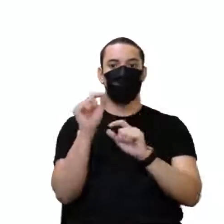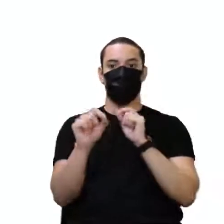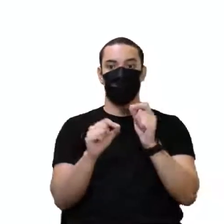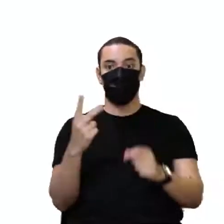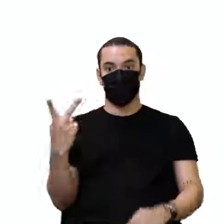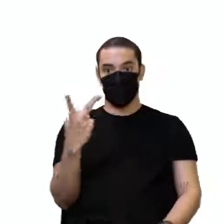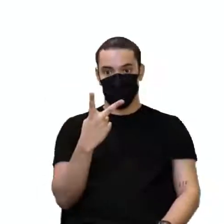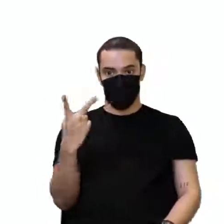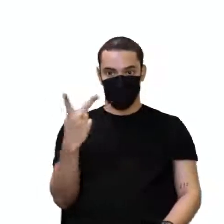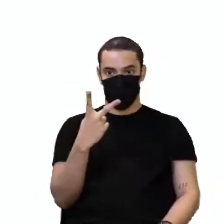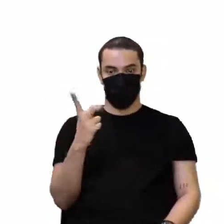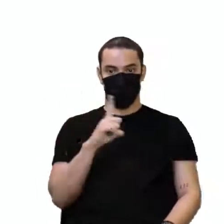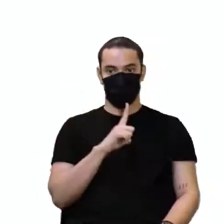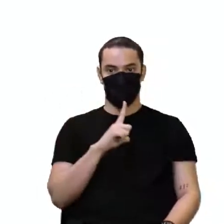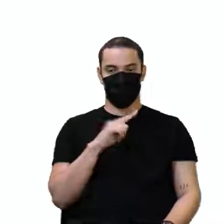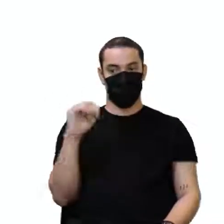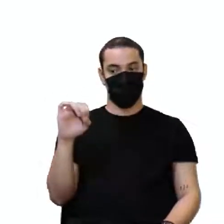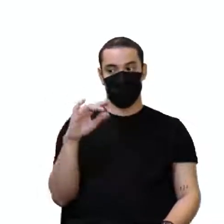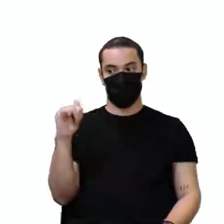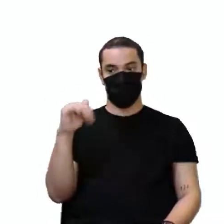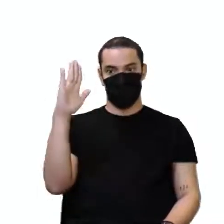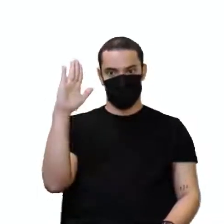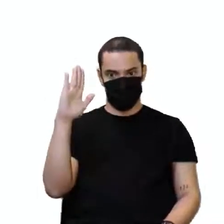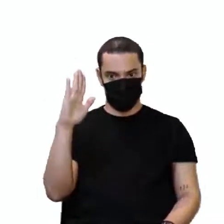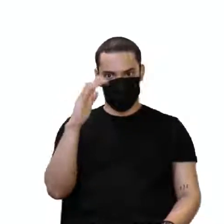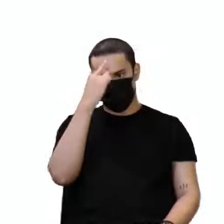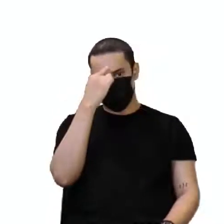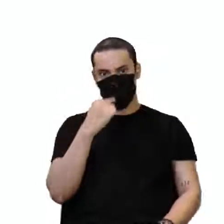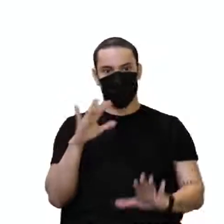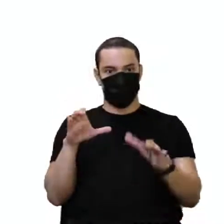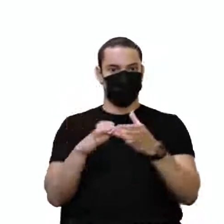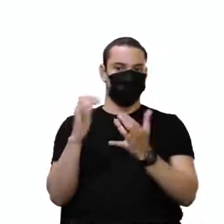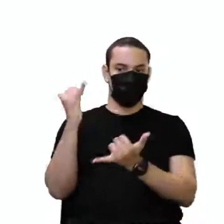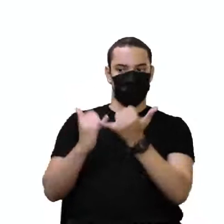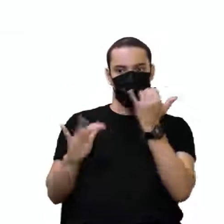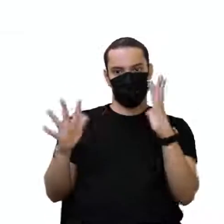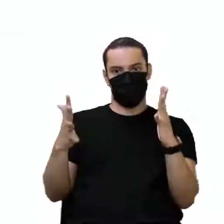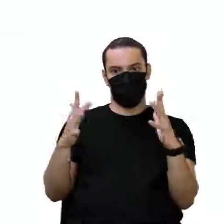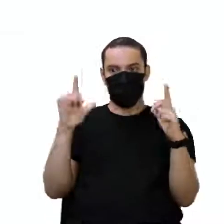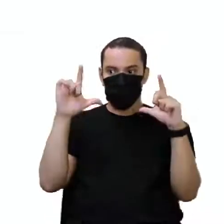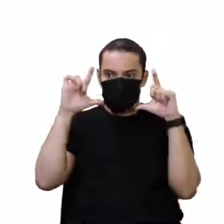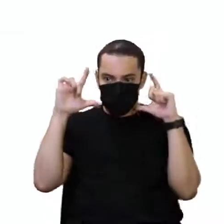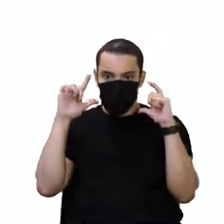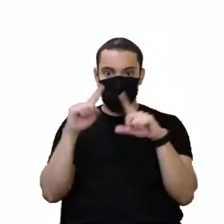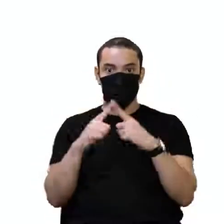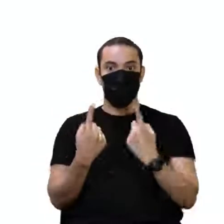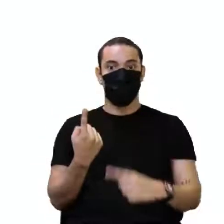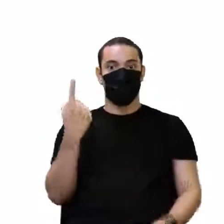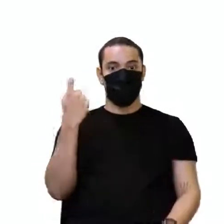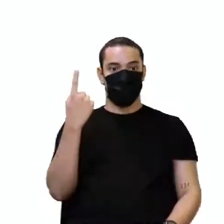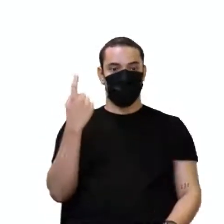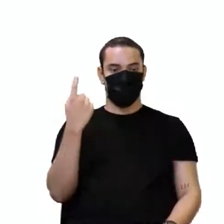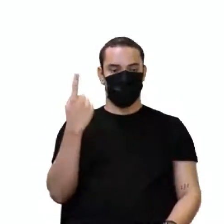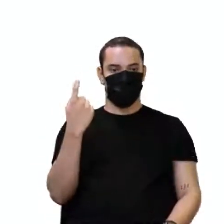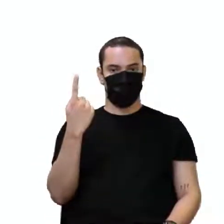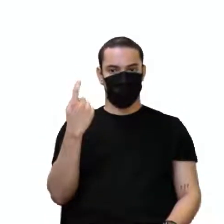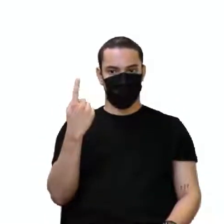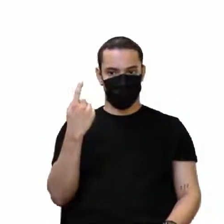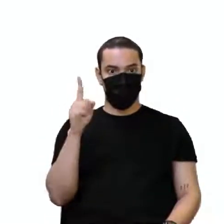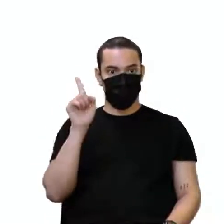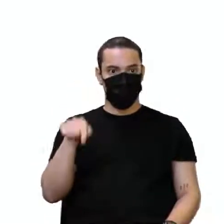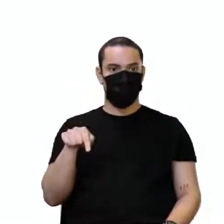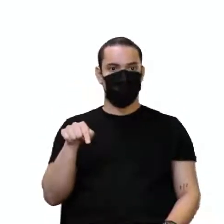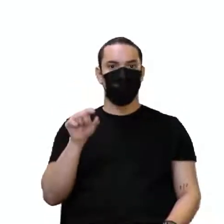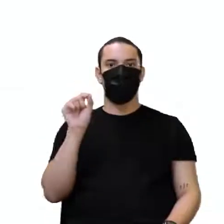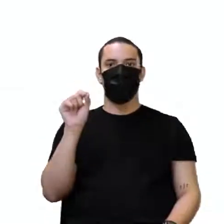essas duas, refere-se a duas ou mais espécies que são semelhantes em aparência, mas apenas uma delas